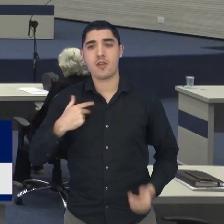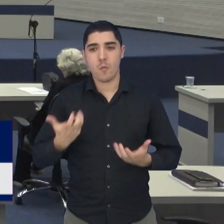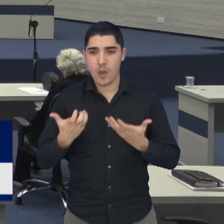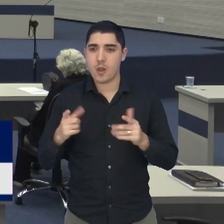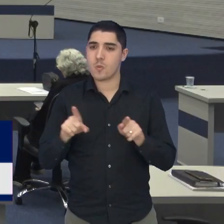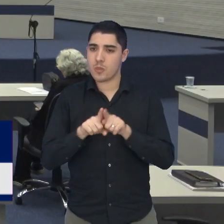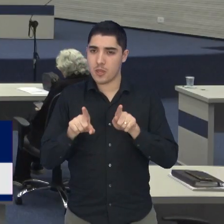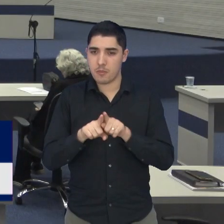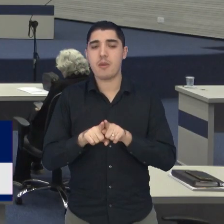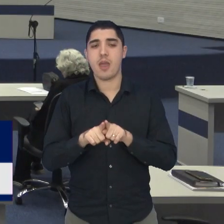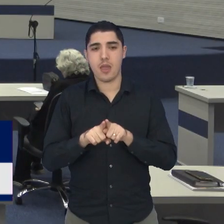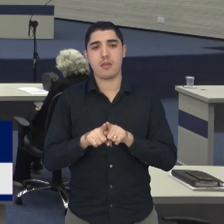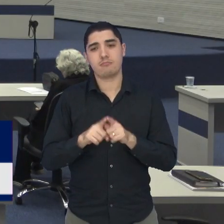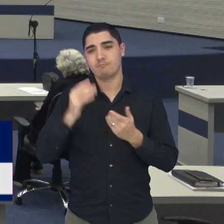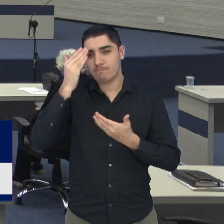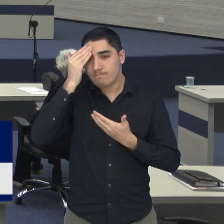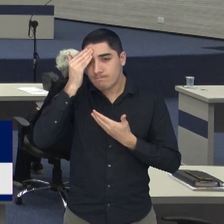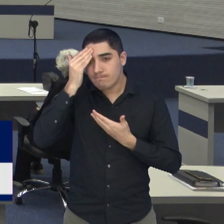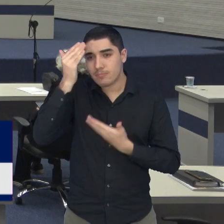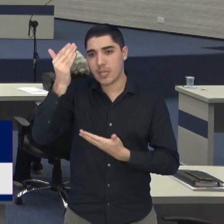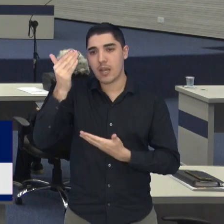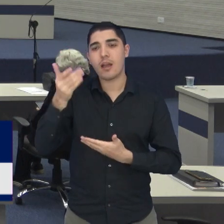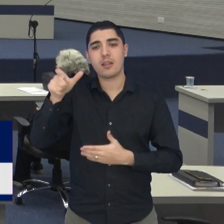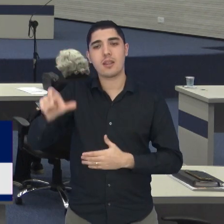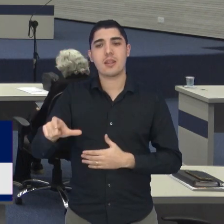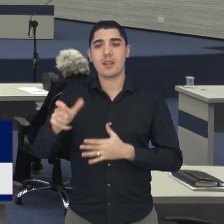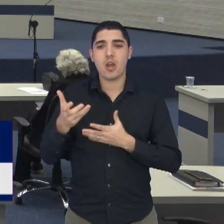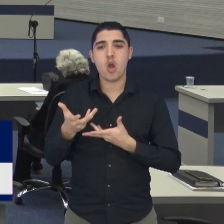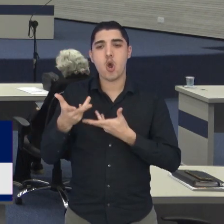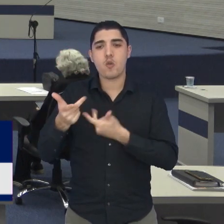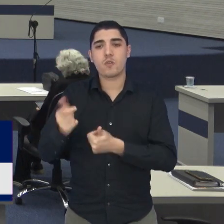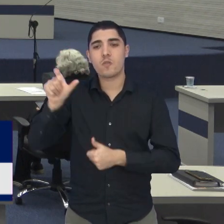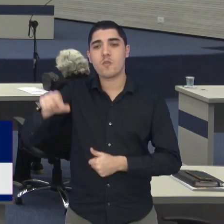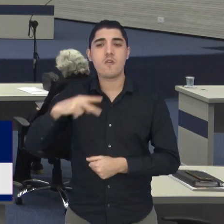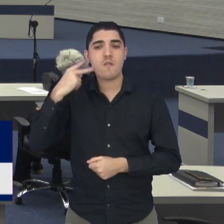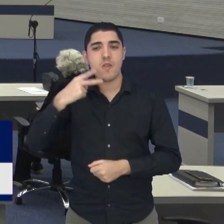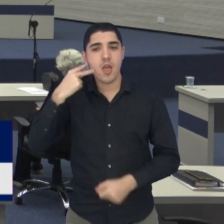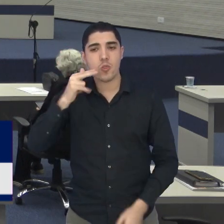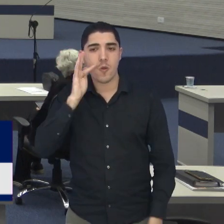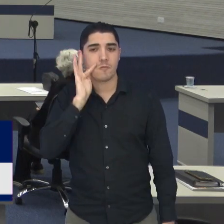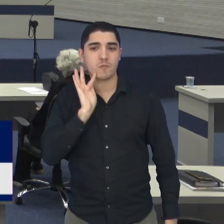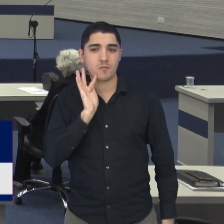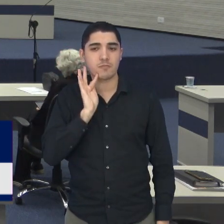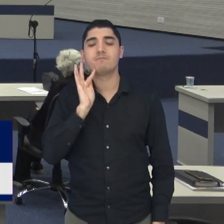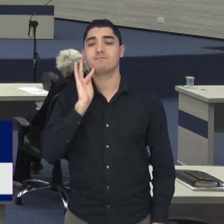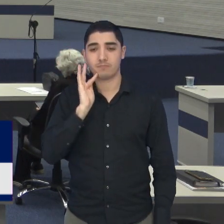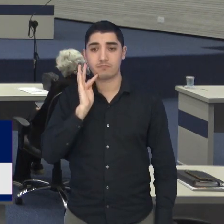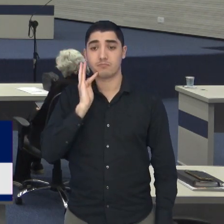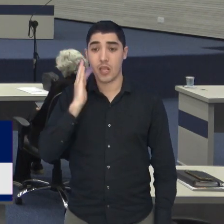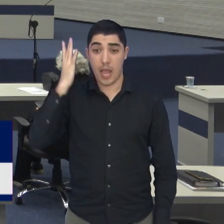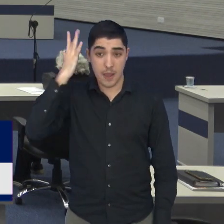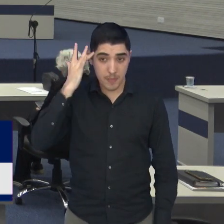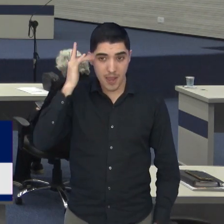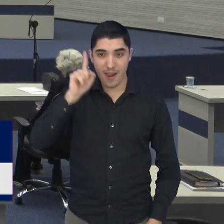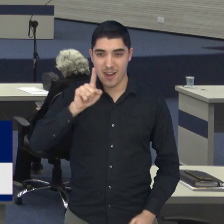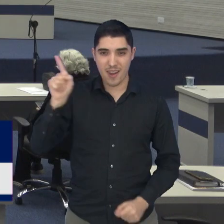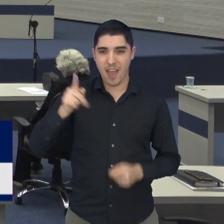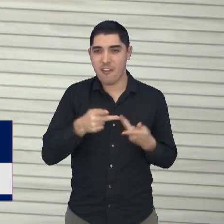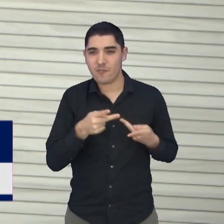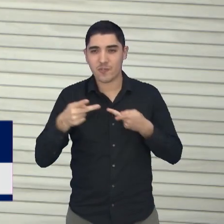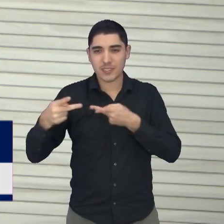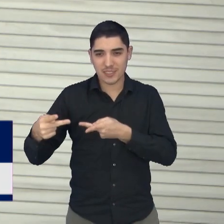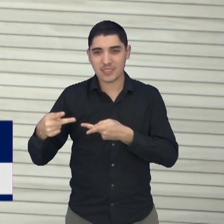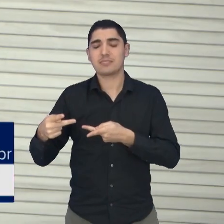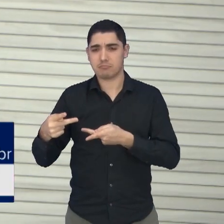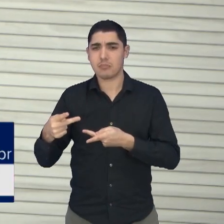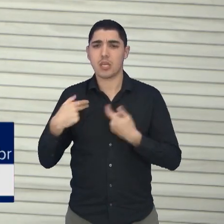também falar um pouco, agradecer o convite do vereador Fabão para a visita amanhã no Fundo Social e deixar aqui